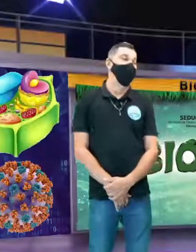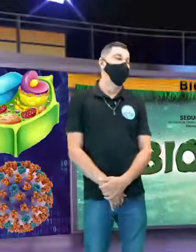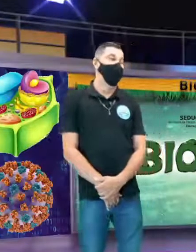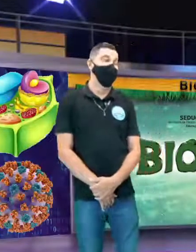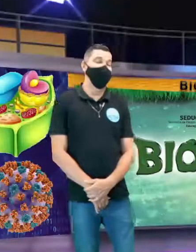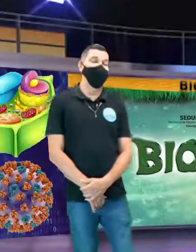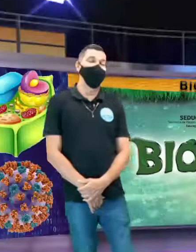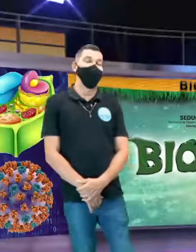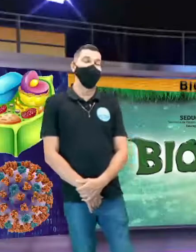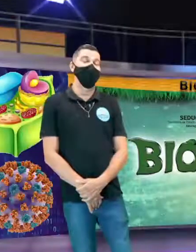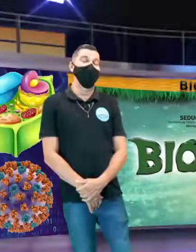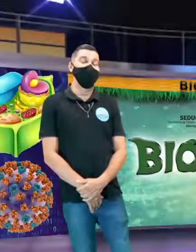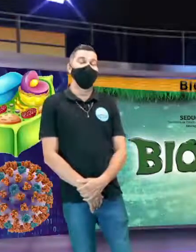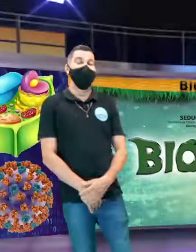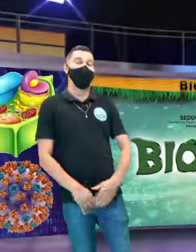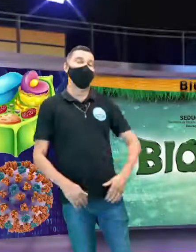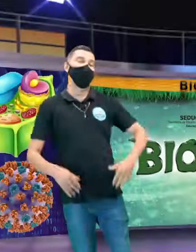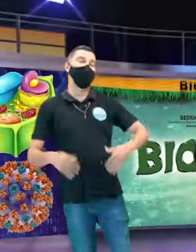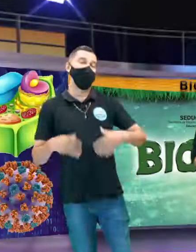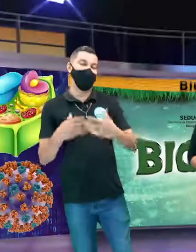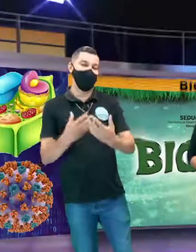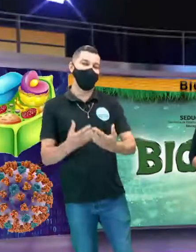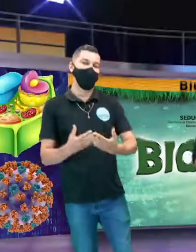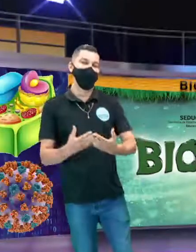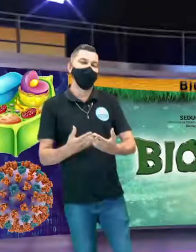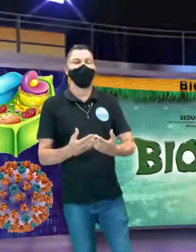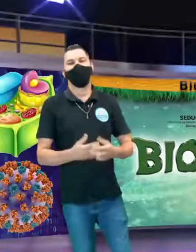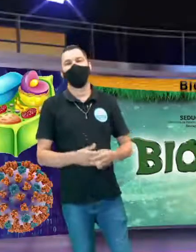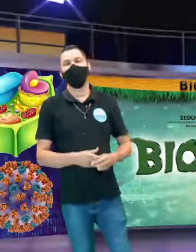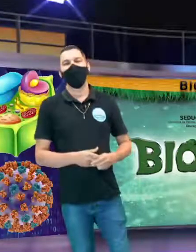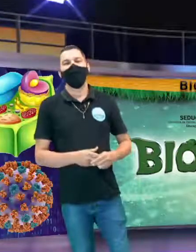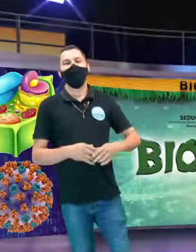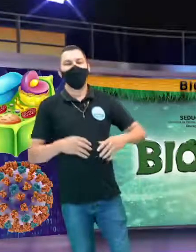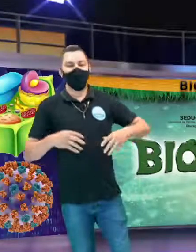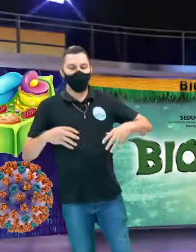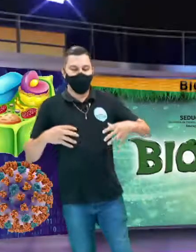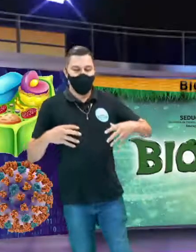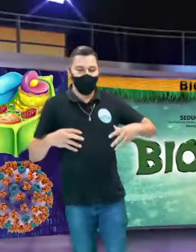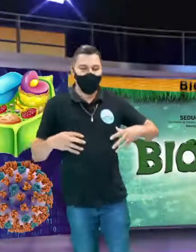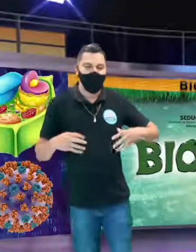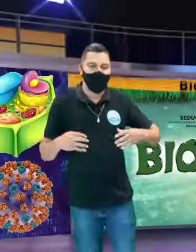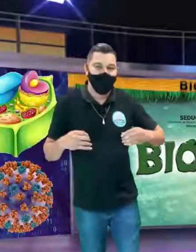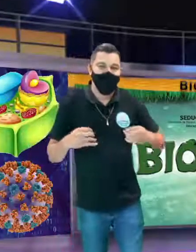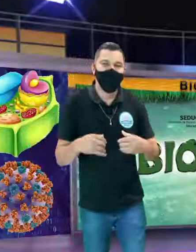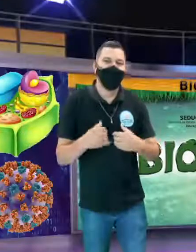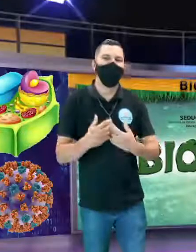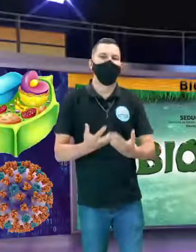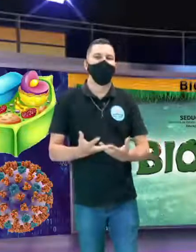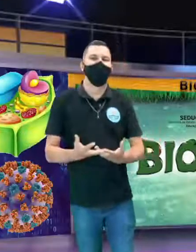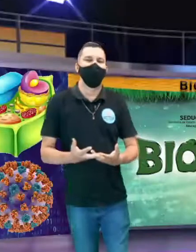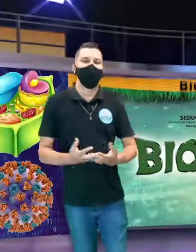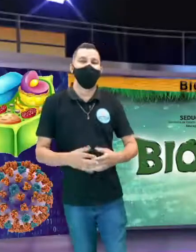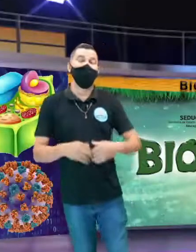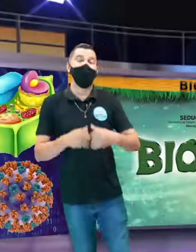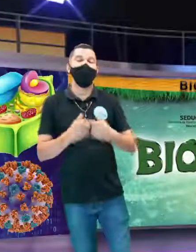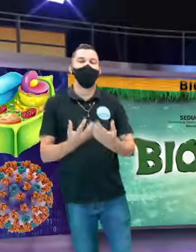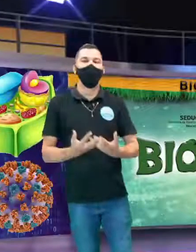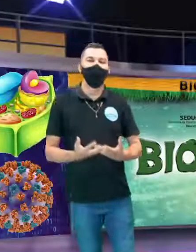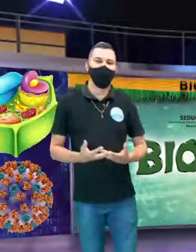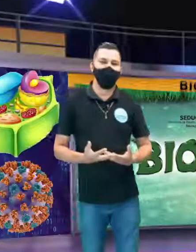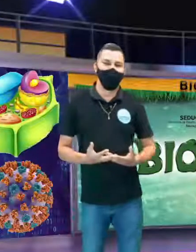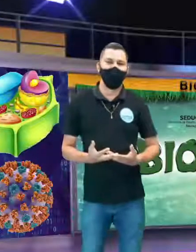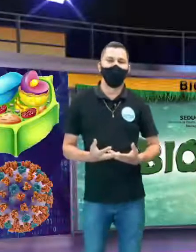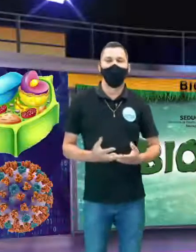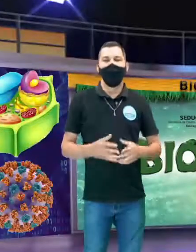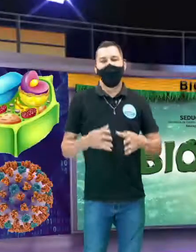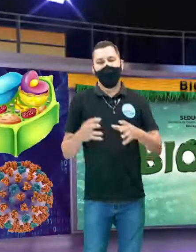biologia. Exatamente. A biologia, que é essa ciência que estuda a dinâmica da vida, né? Até mesmo a